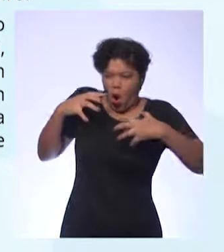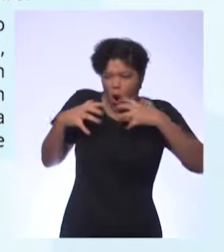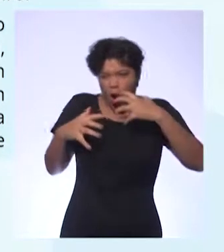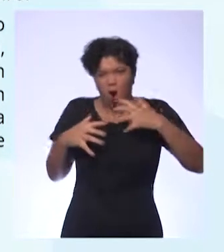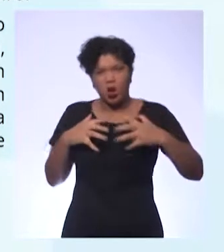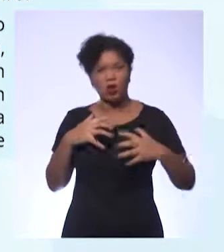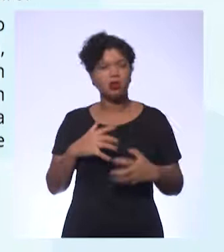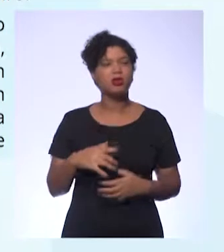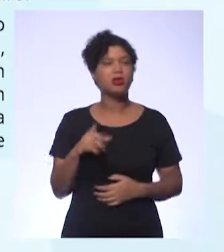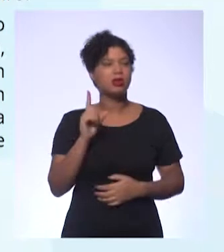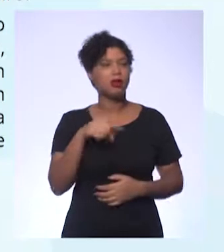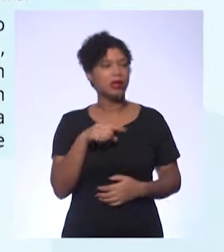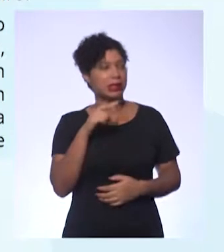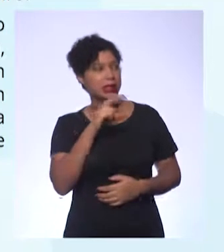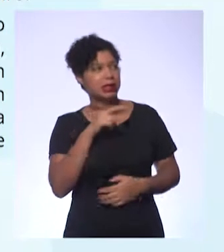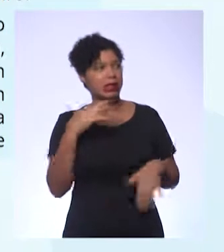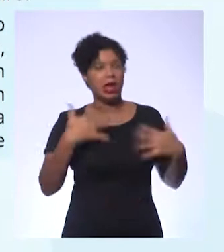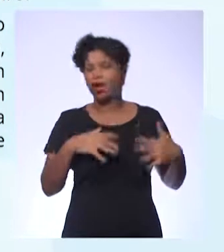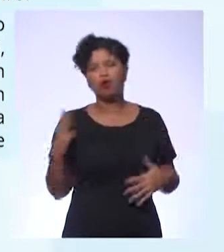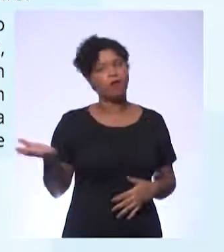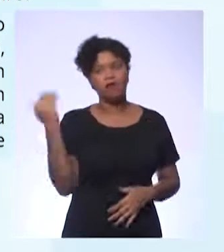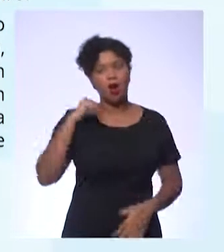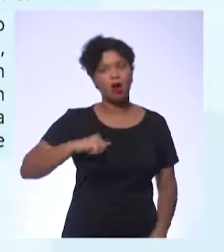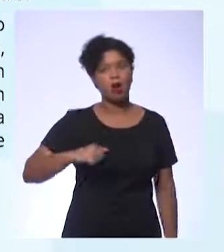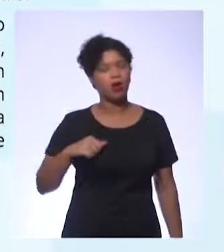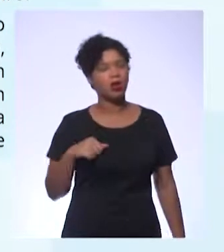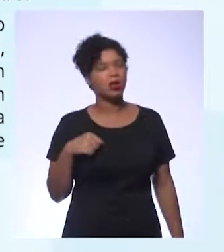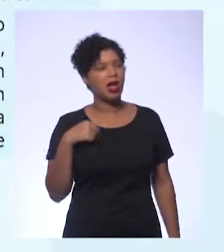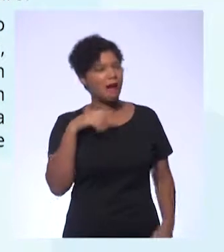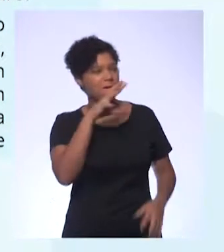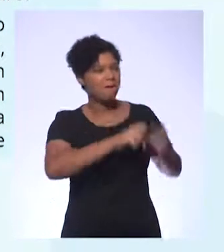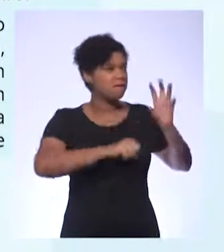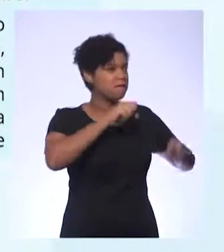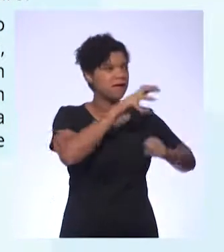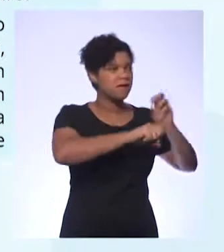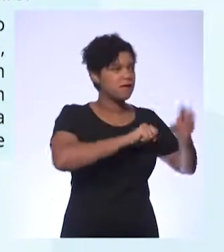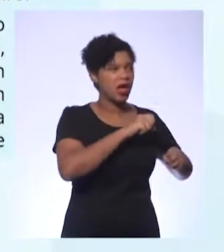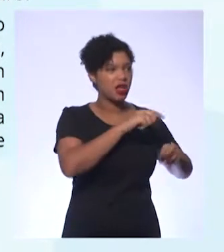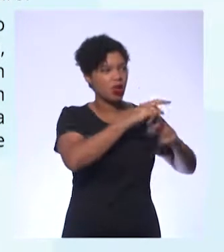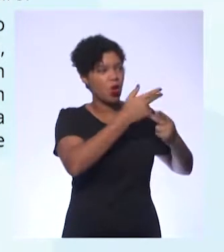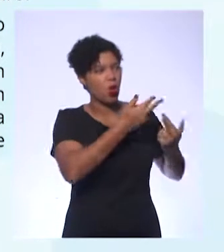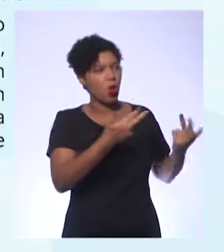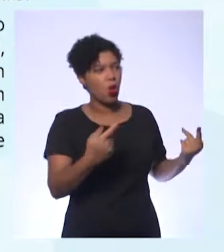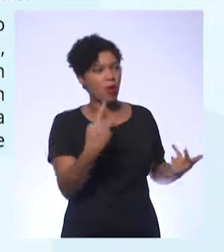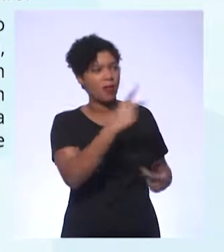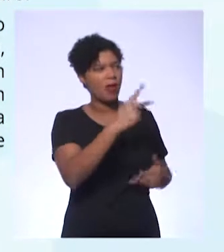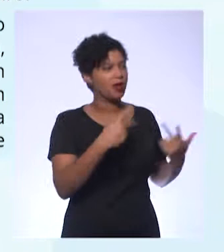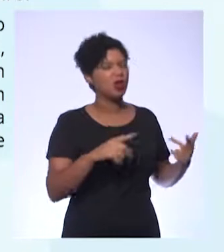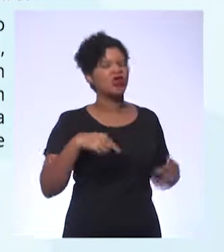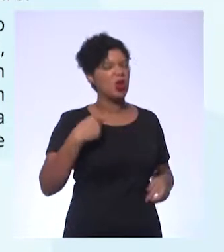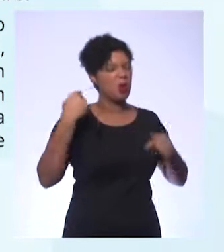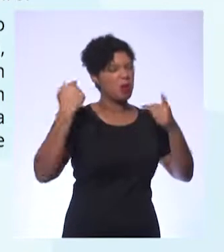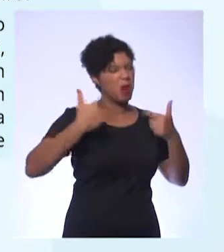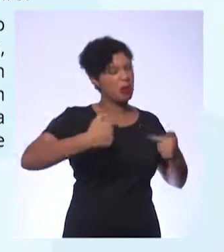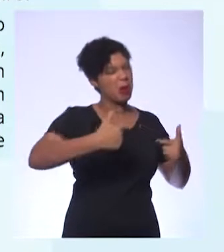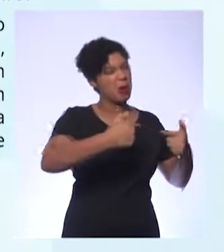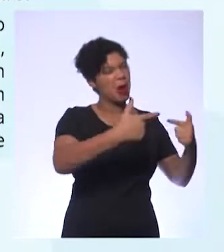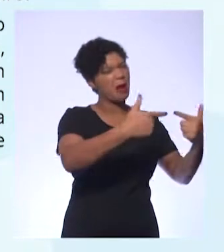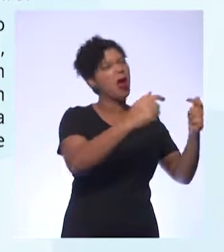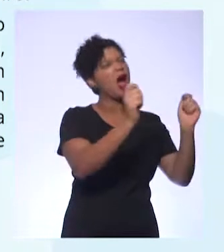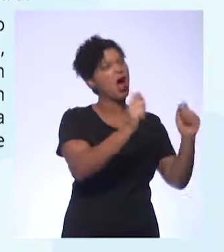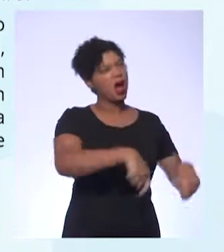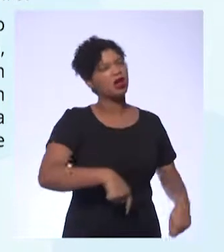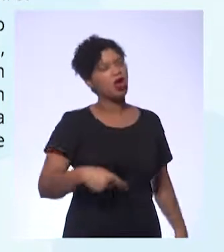cujos despojos começaremos a enriquecer, que esta é boa guerra e bom serviço faz a Deus